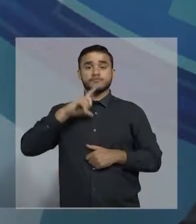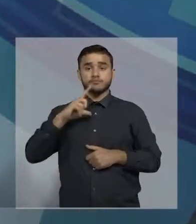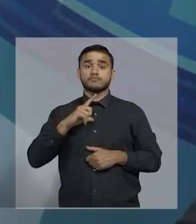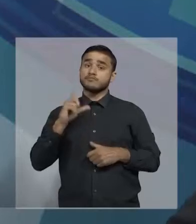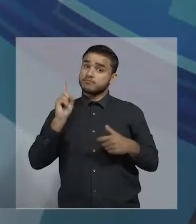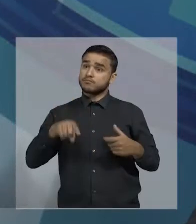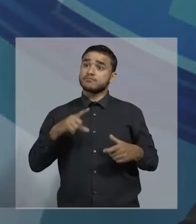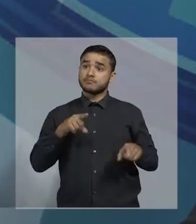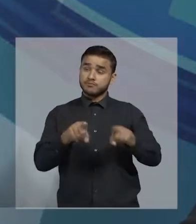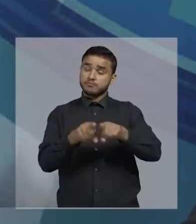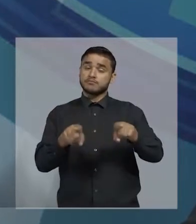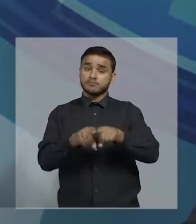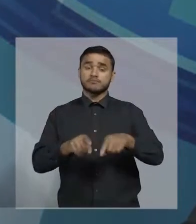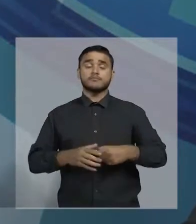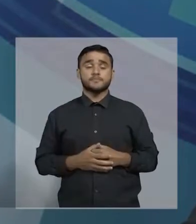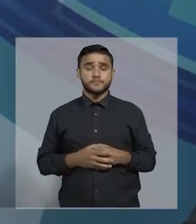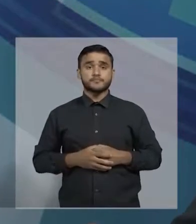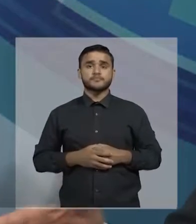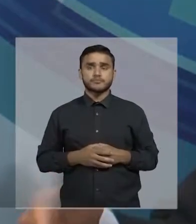do Temer.